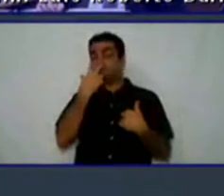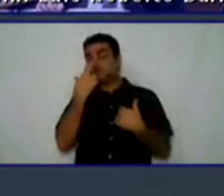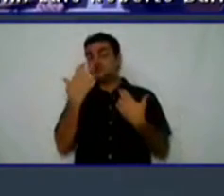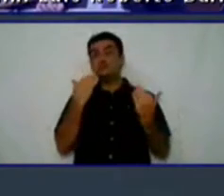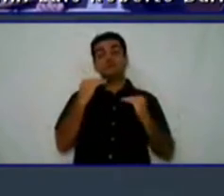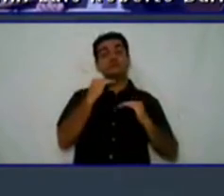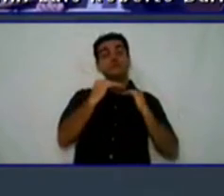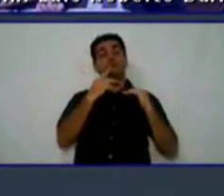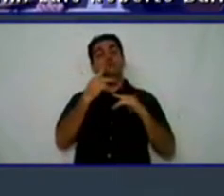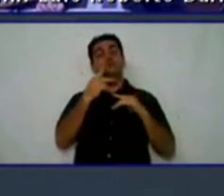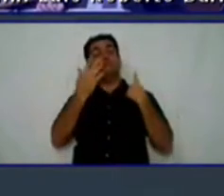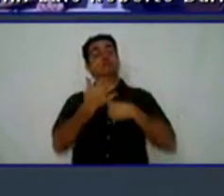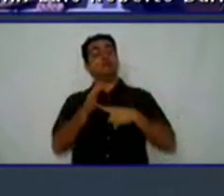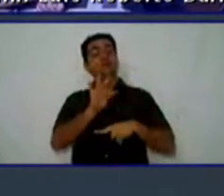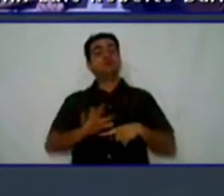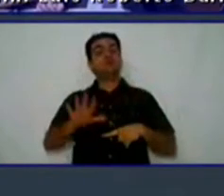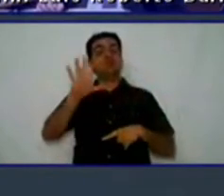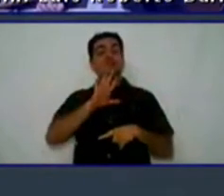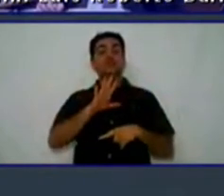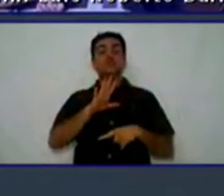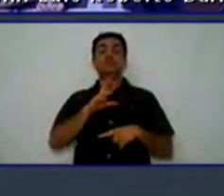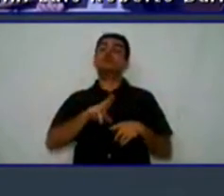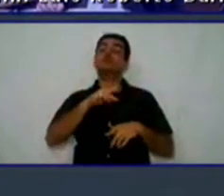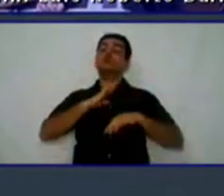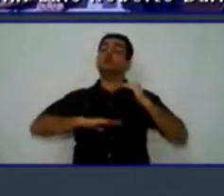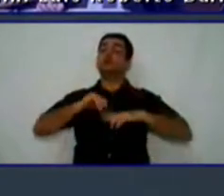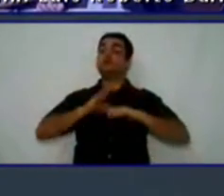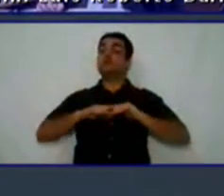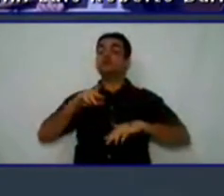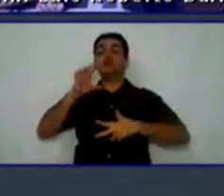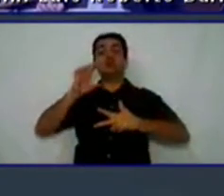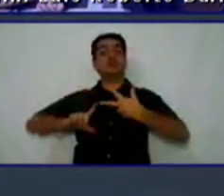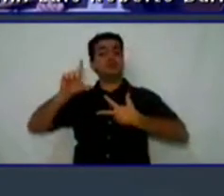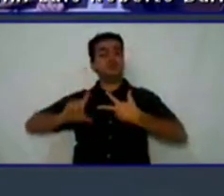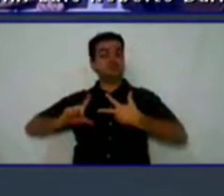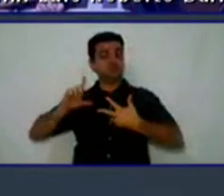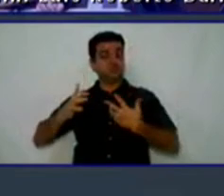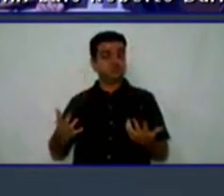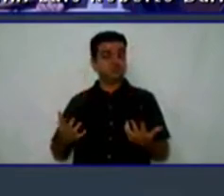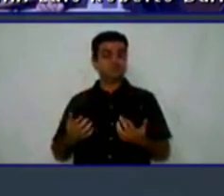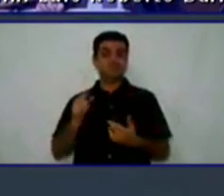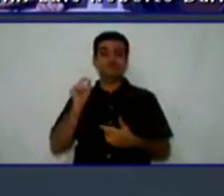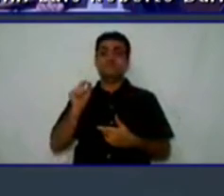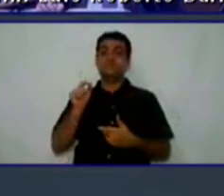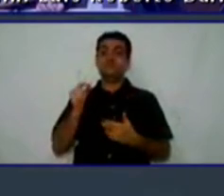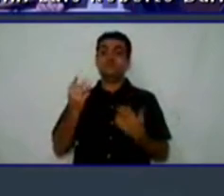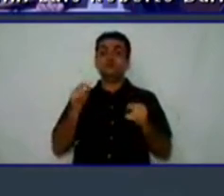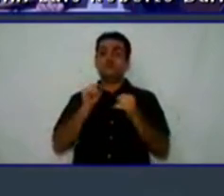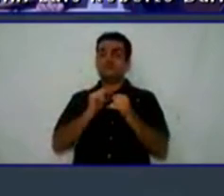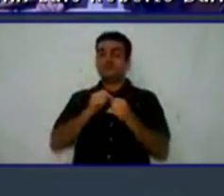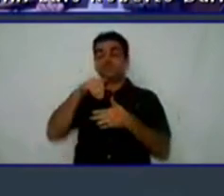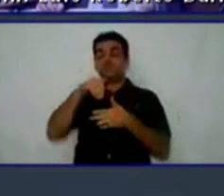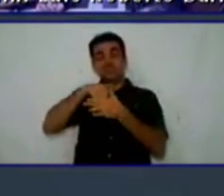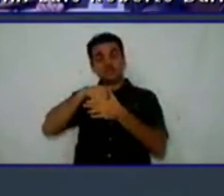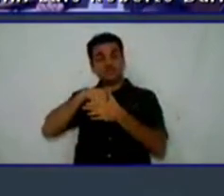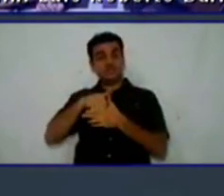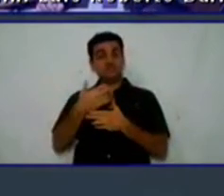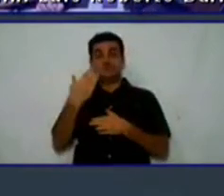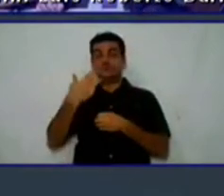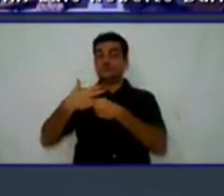Pacto Federativo e uma usurpação da competência legislativa. Tanto é que, para a realização das eleições